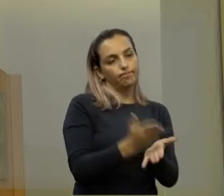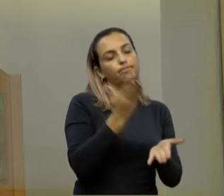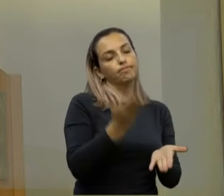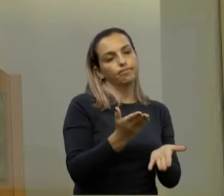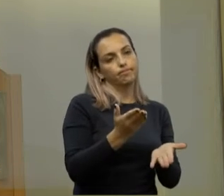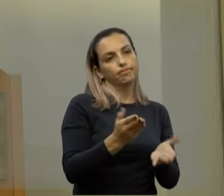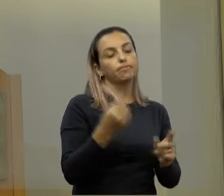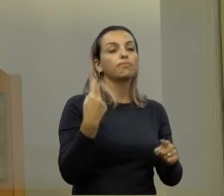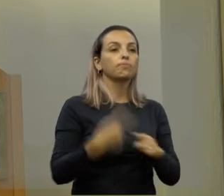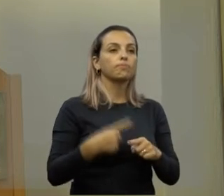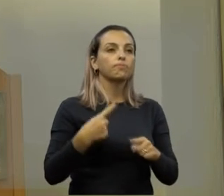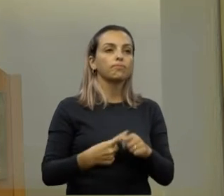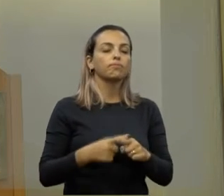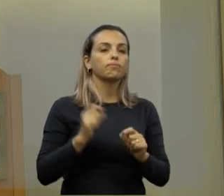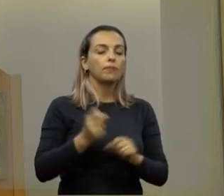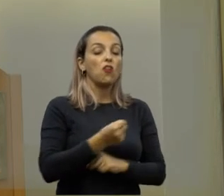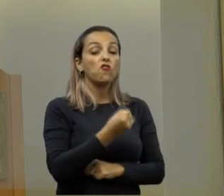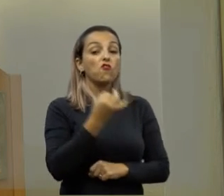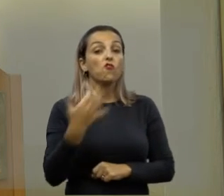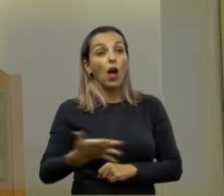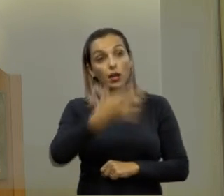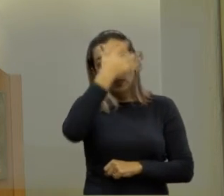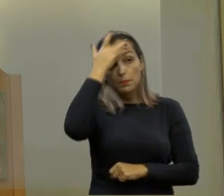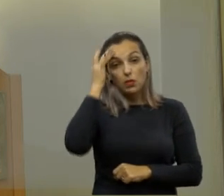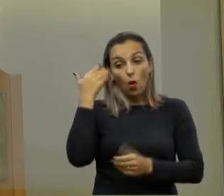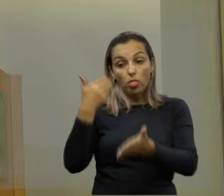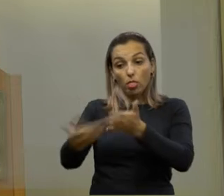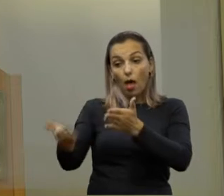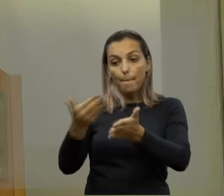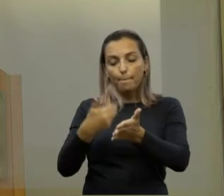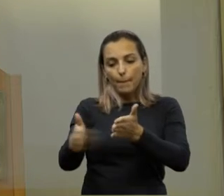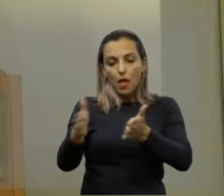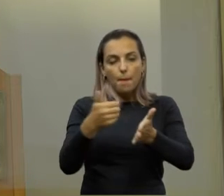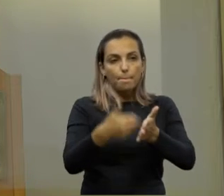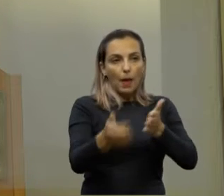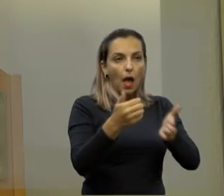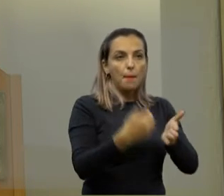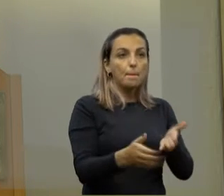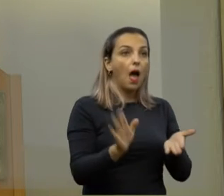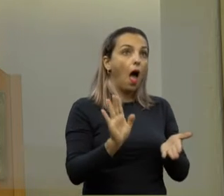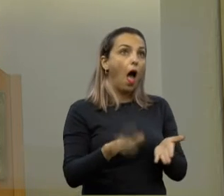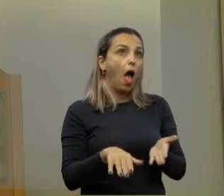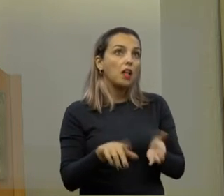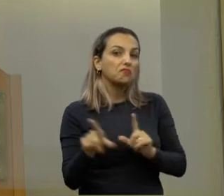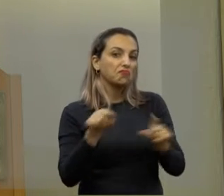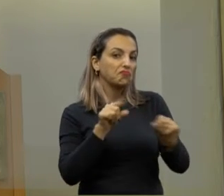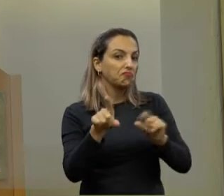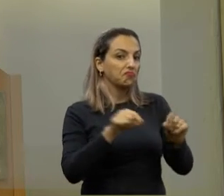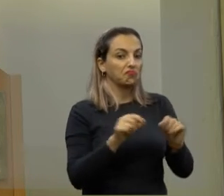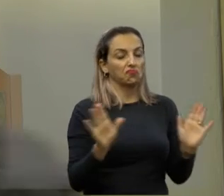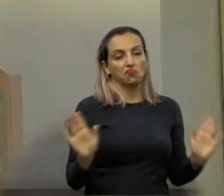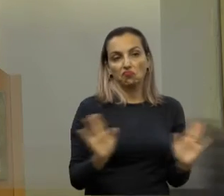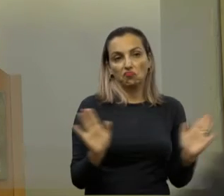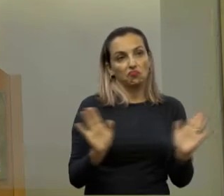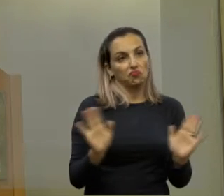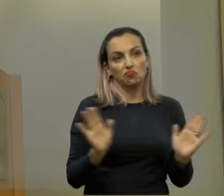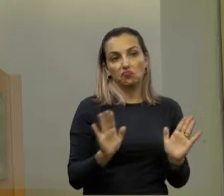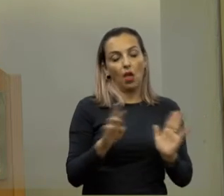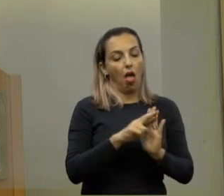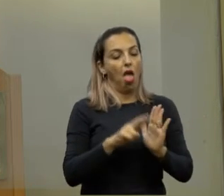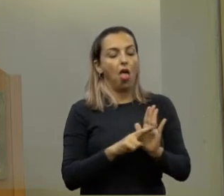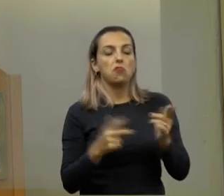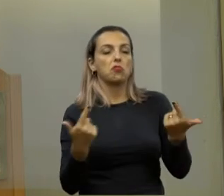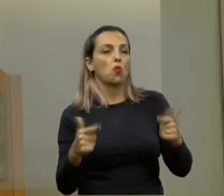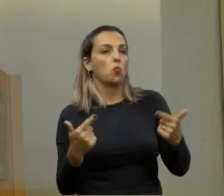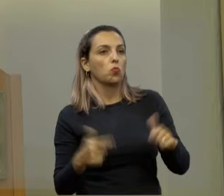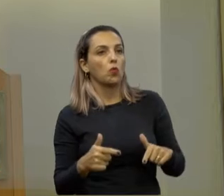desligada porque são várias pessoas que estão sendo demitidas de forma aparentemente aleatória não foi apresentado um critério que